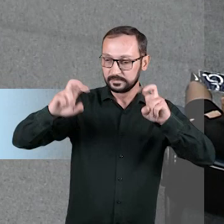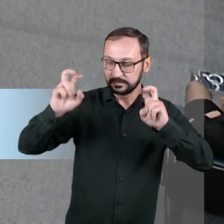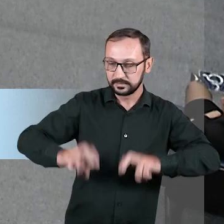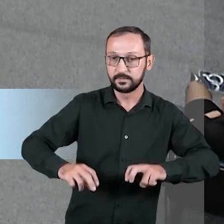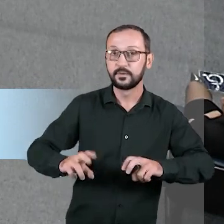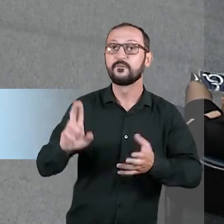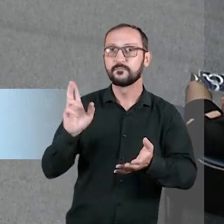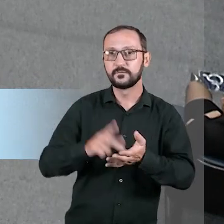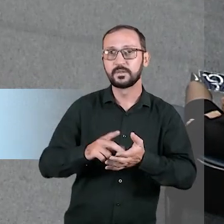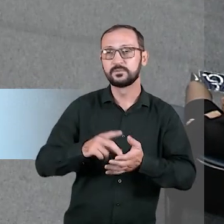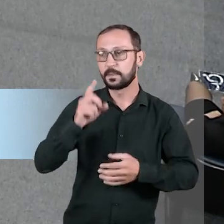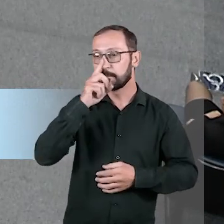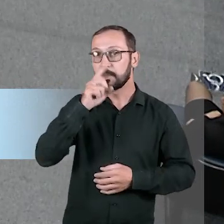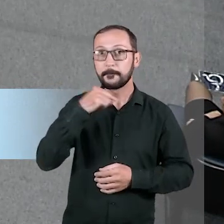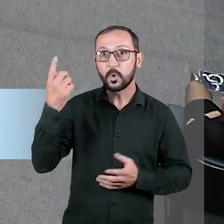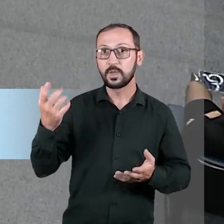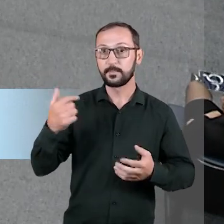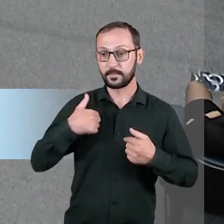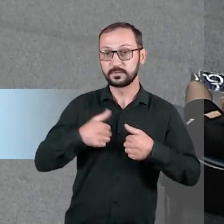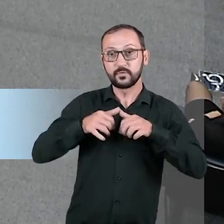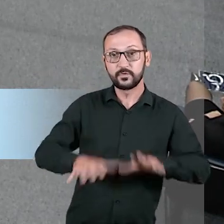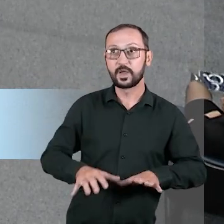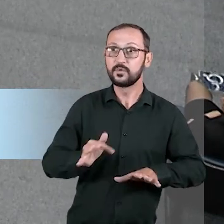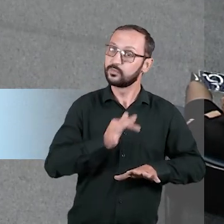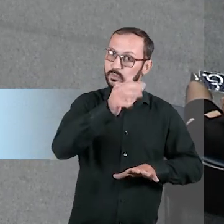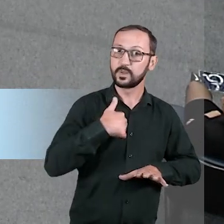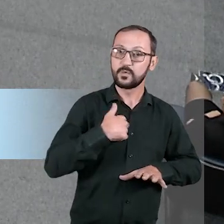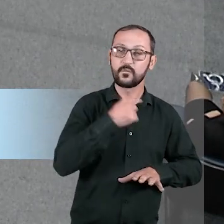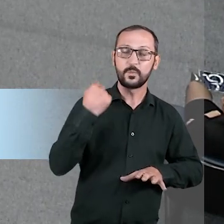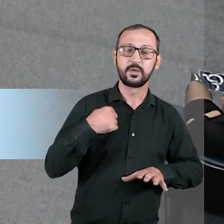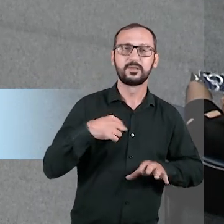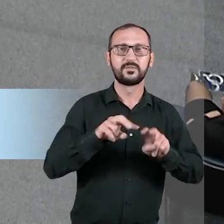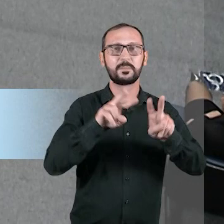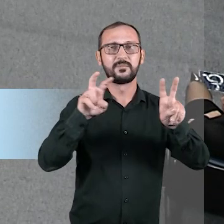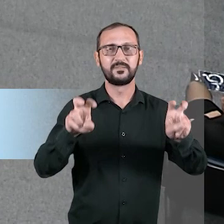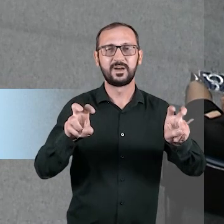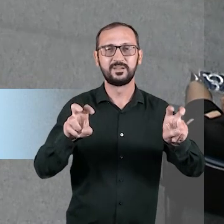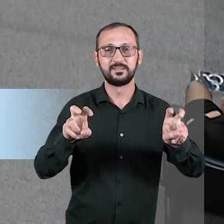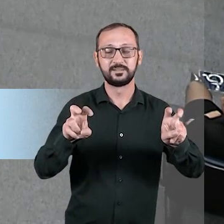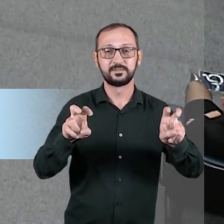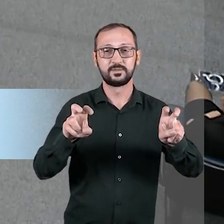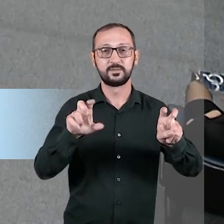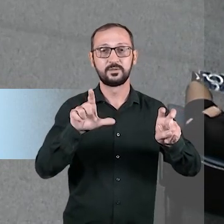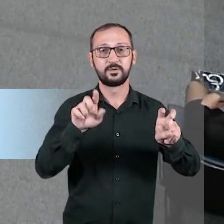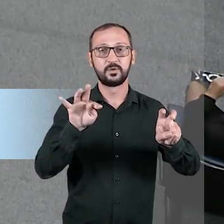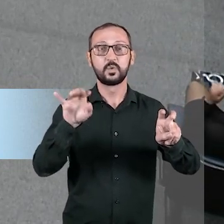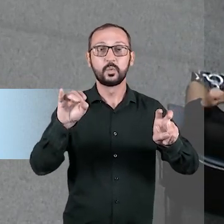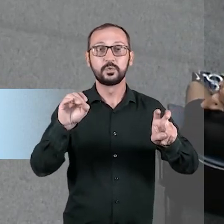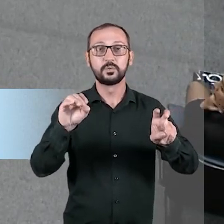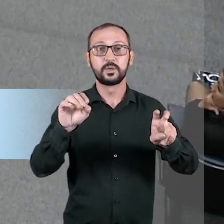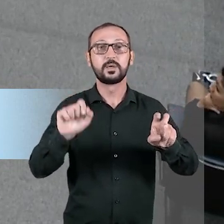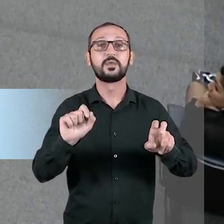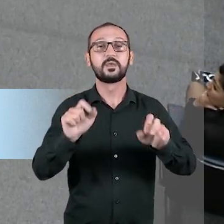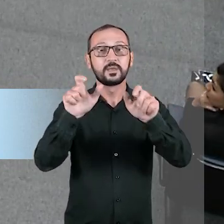ele, né? Dizendo, olha, tua mãe morreu, mas eu estou aqui daqui a pouco. E falei para ele uma frase que ele sempre fala, né? Luto é luta. Eu